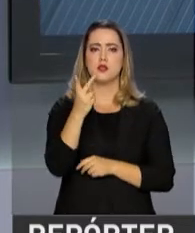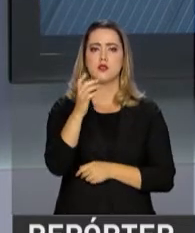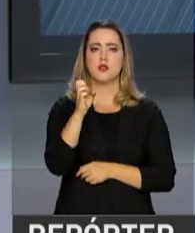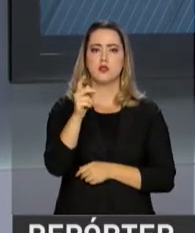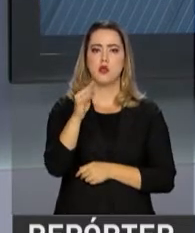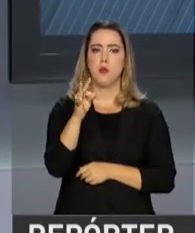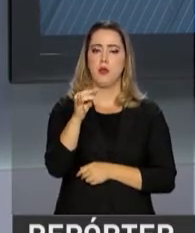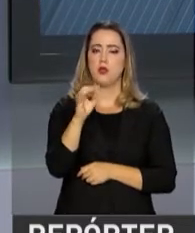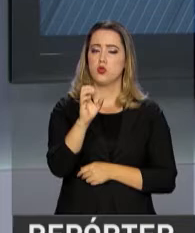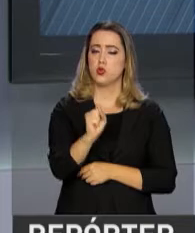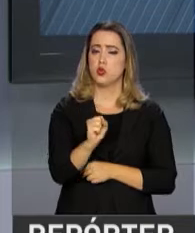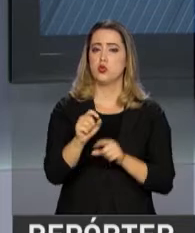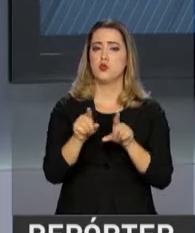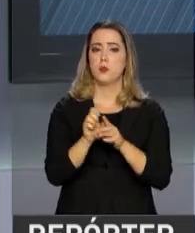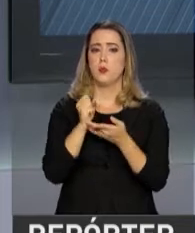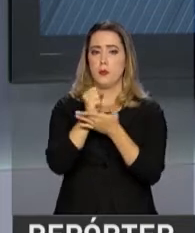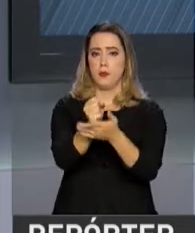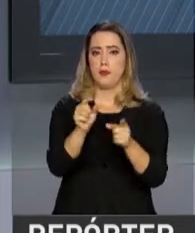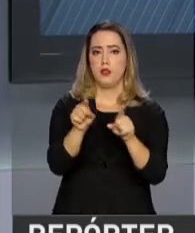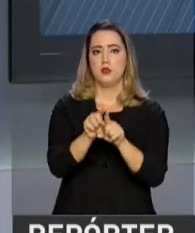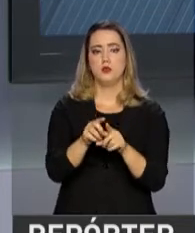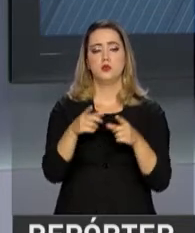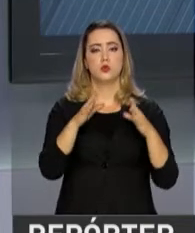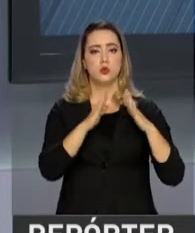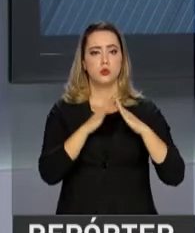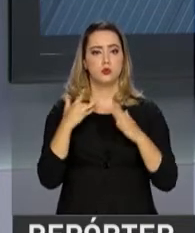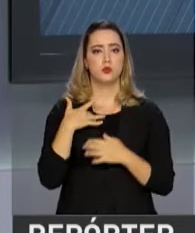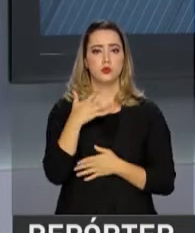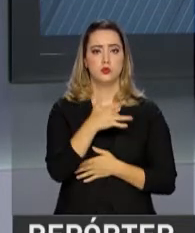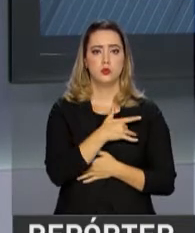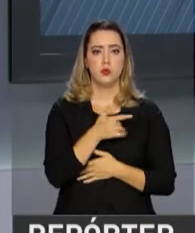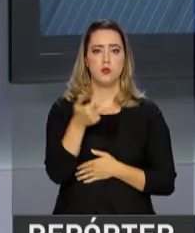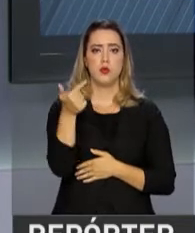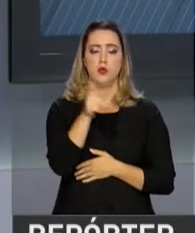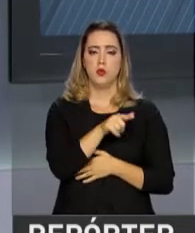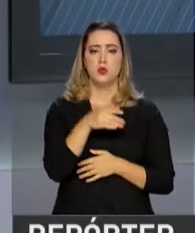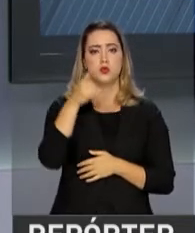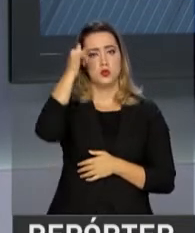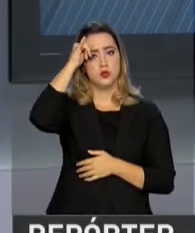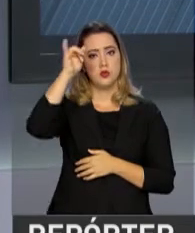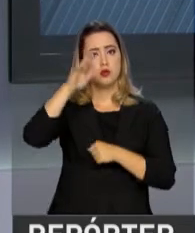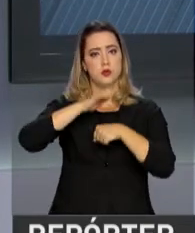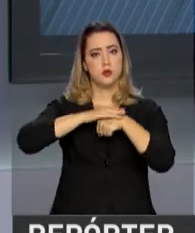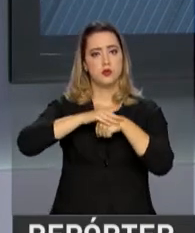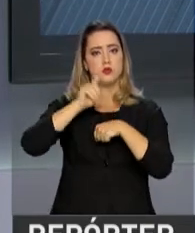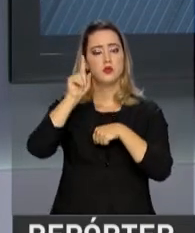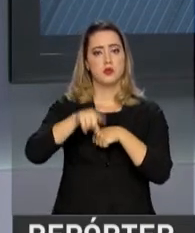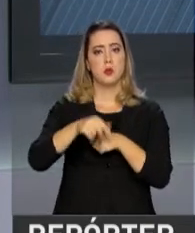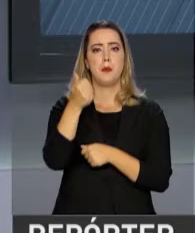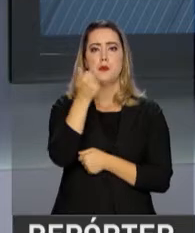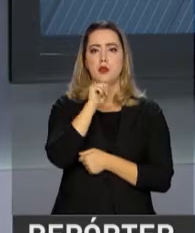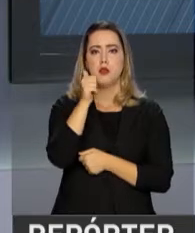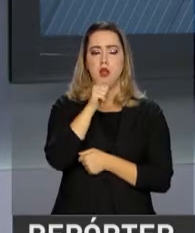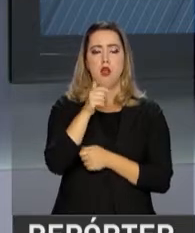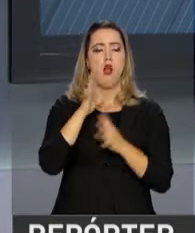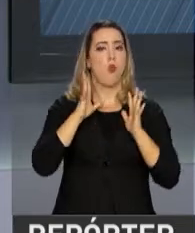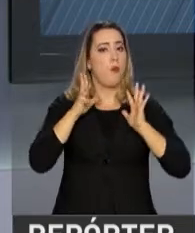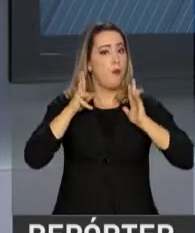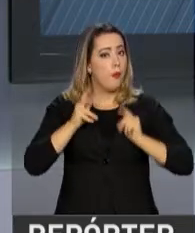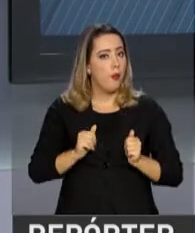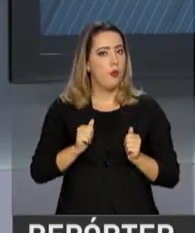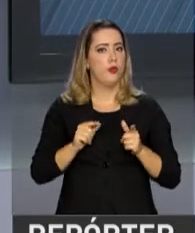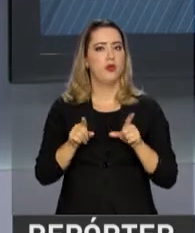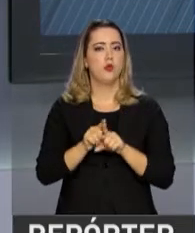hepatites virais. Elas estão disponíveis nos postos de saúde. Outras formas de prevenir a doença são beber somente